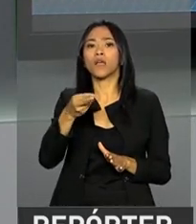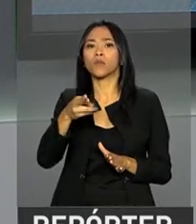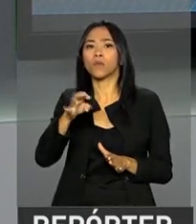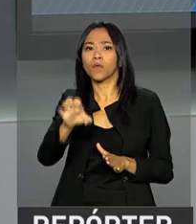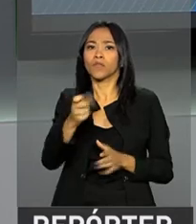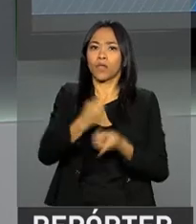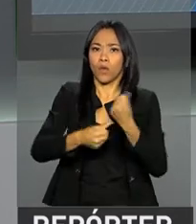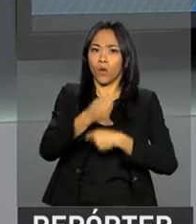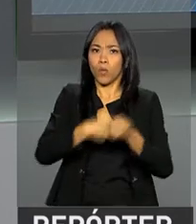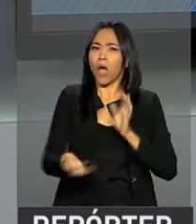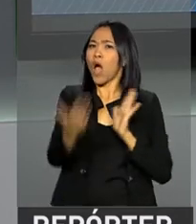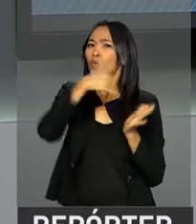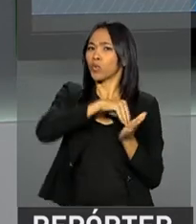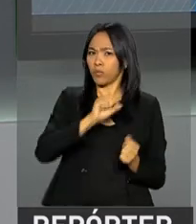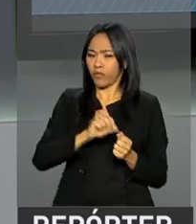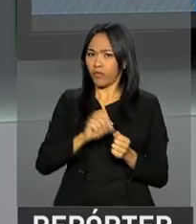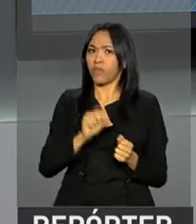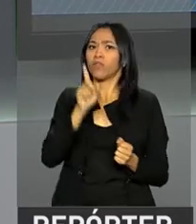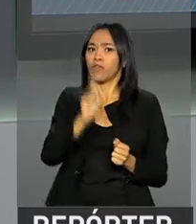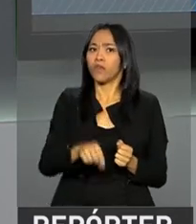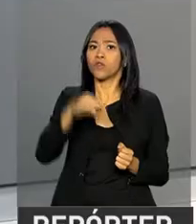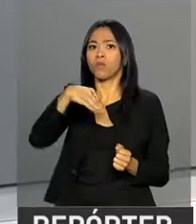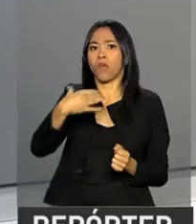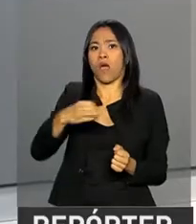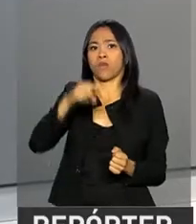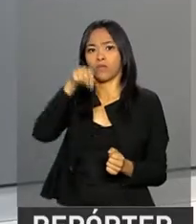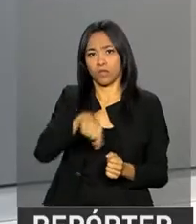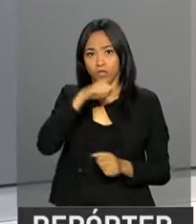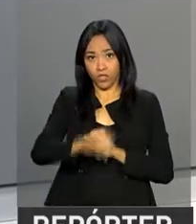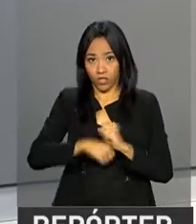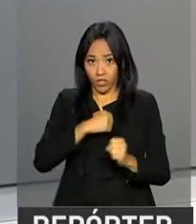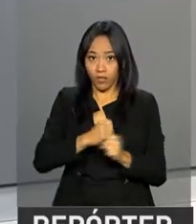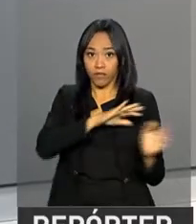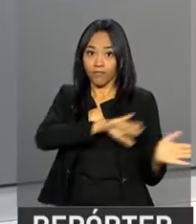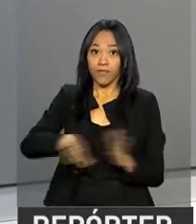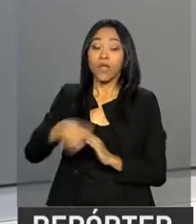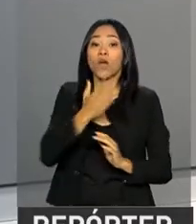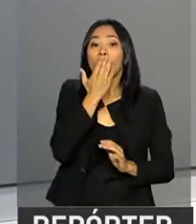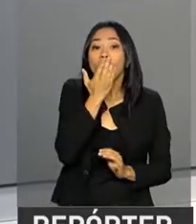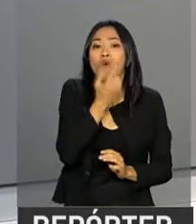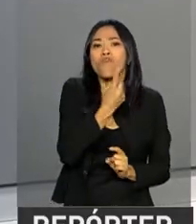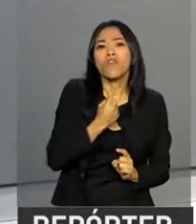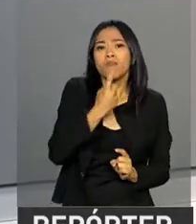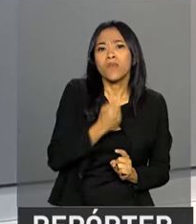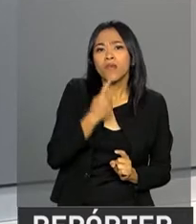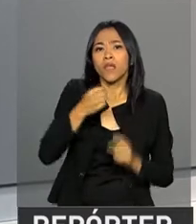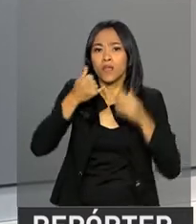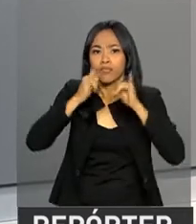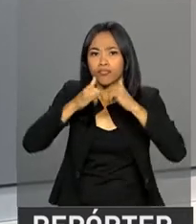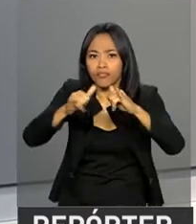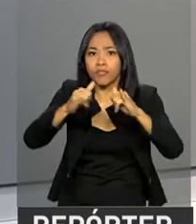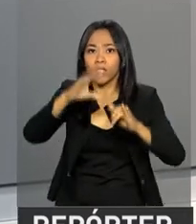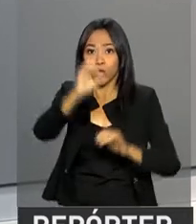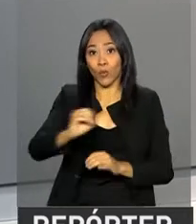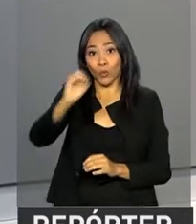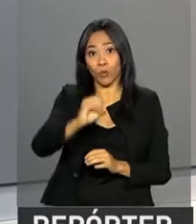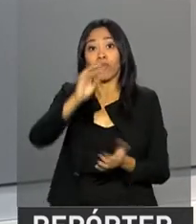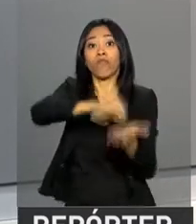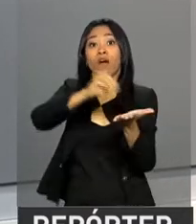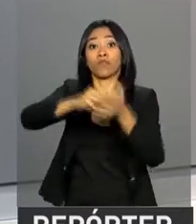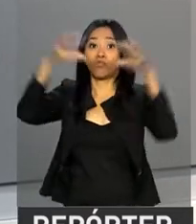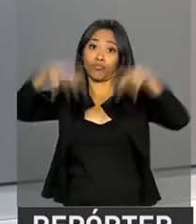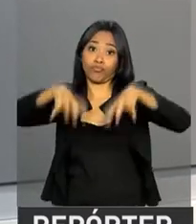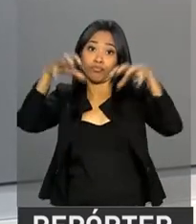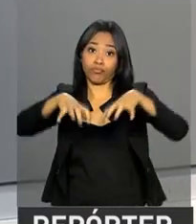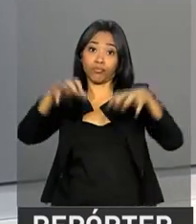foi realizada em março deste ano a bandeira vermelha de energia elétrica em outubro a falta de chuvas fez